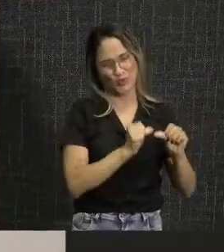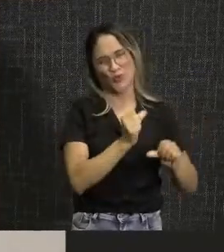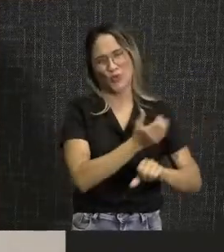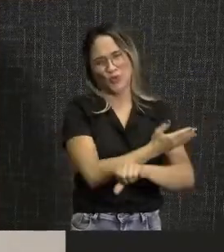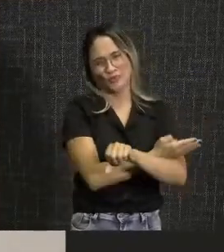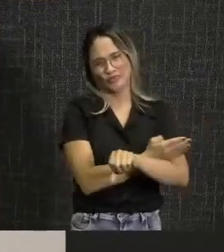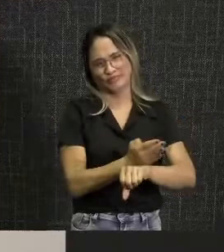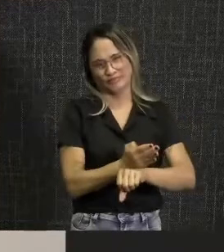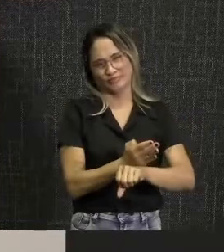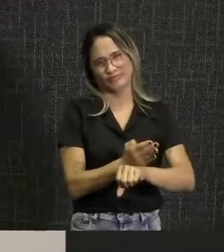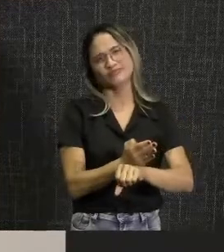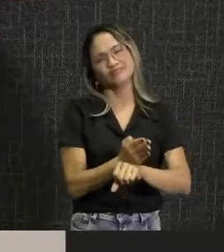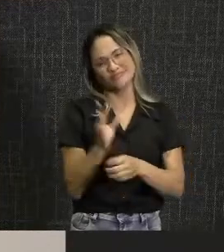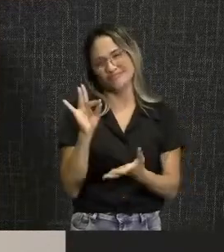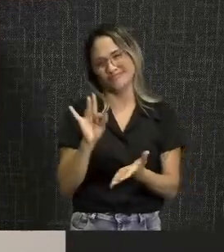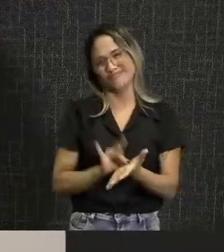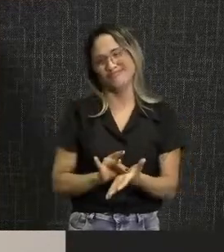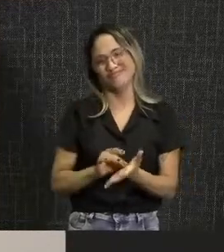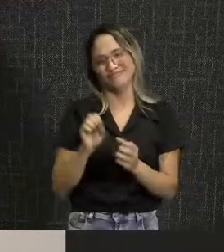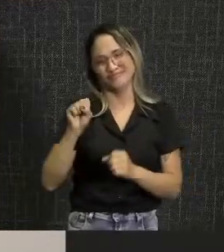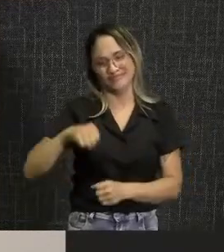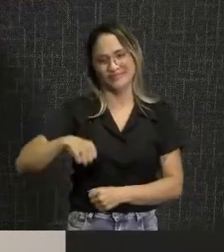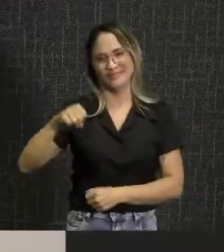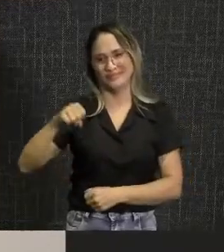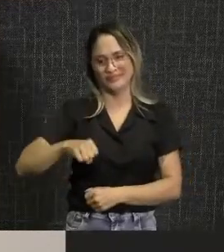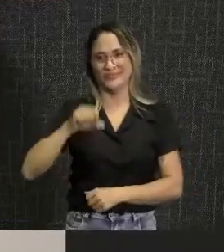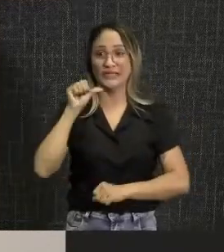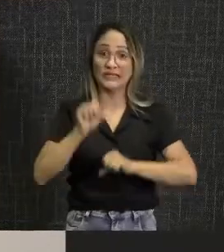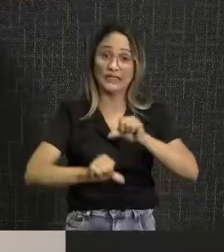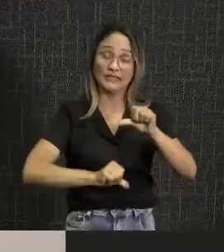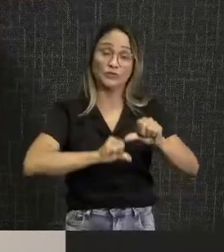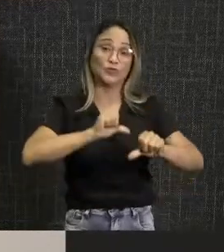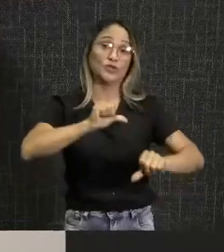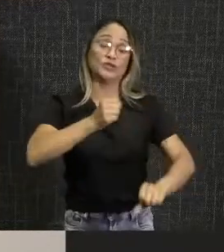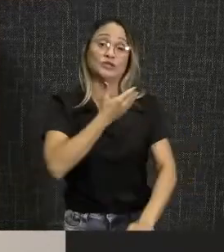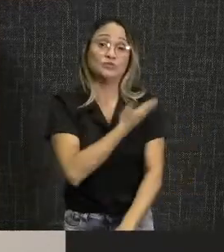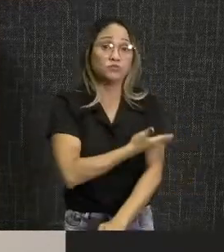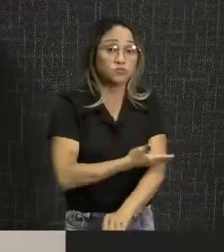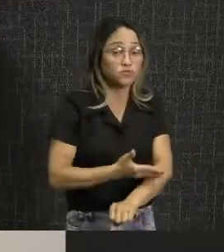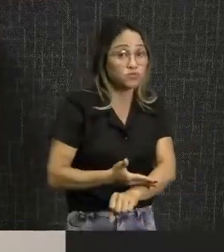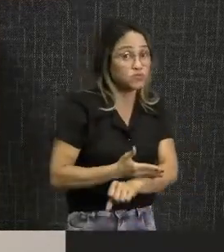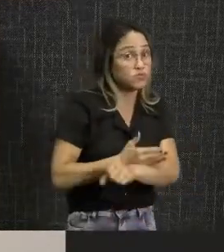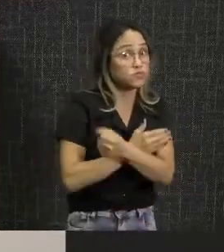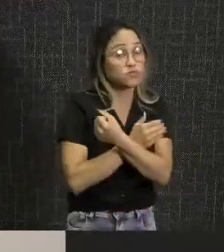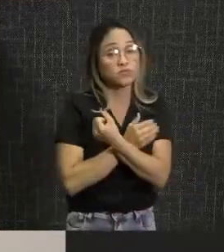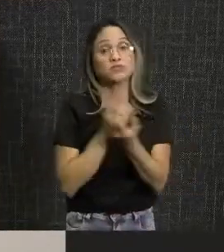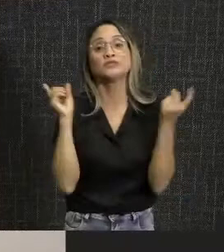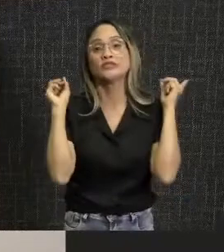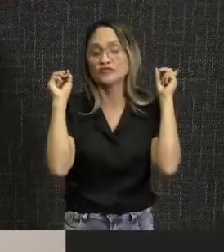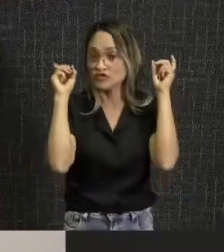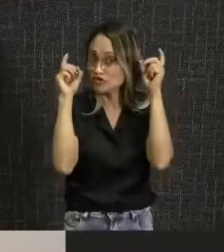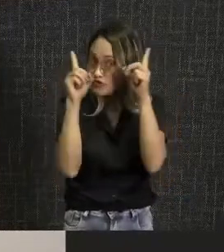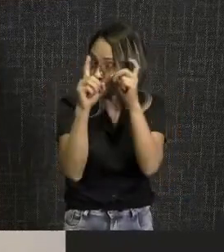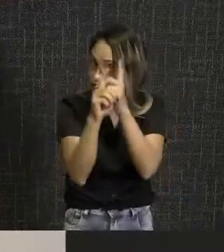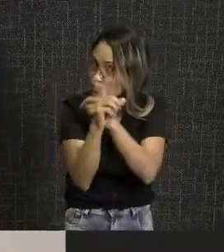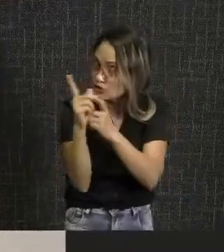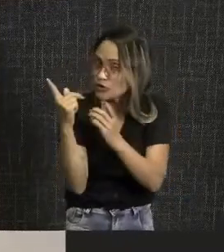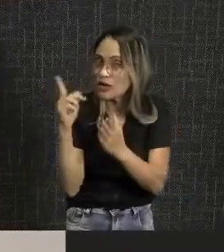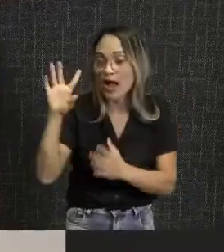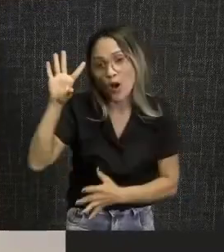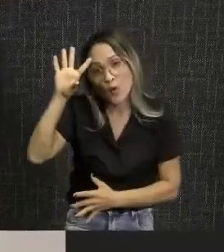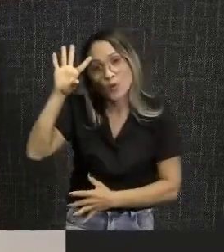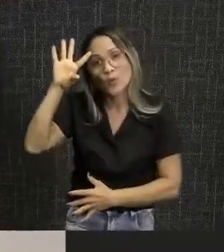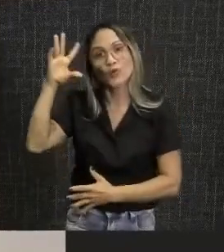hábito? Provavelmente sim, né? E essa mudança de hábito, elas são muito difíceis de acontecer, mas